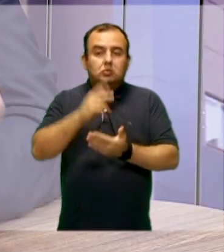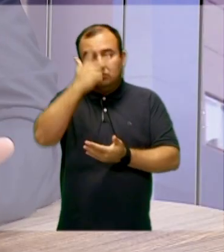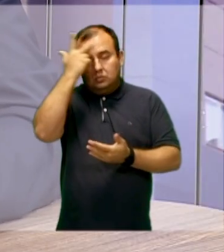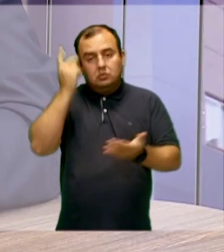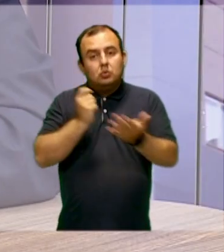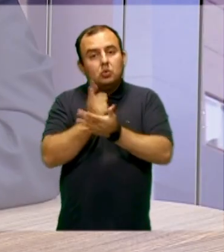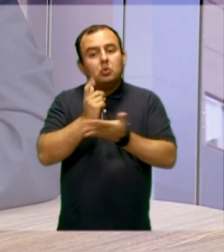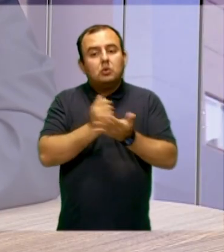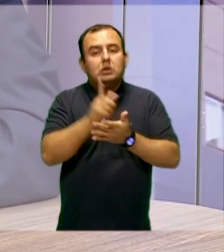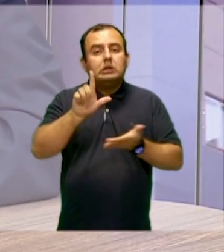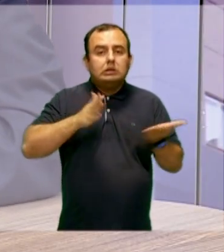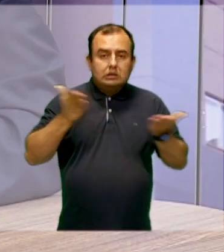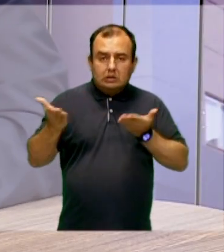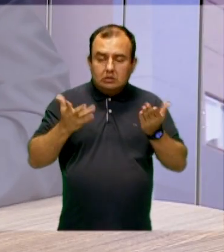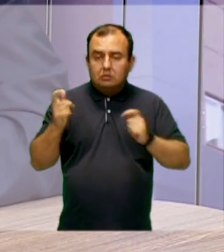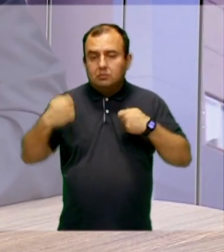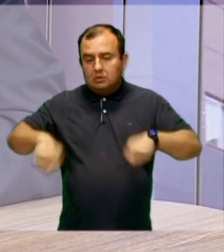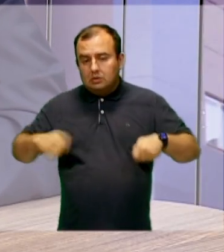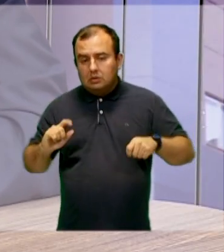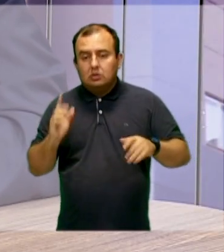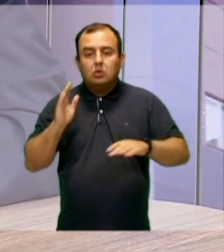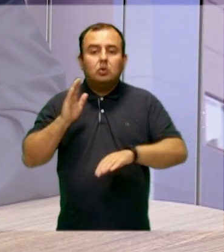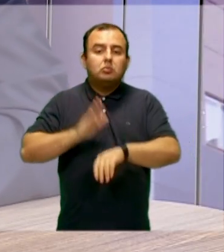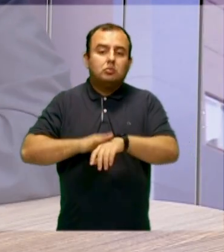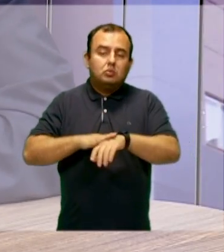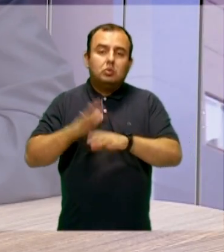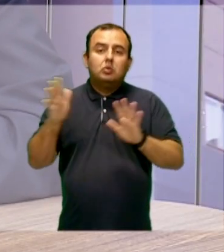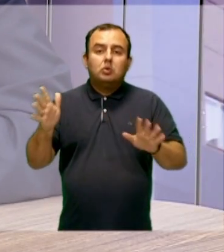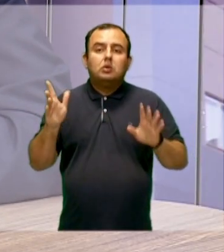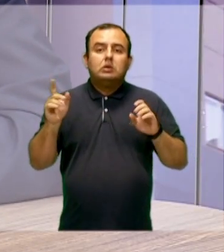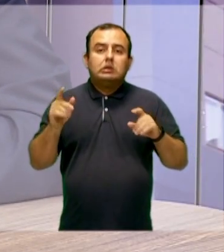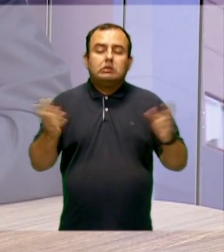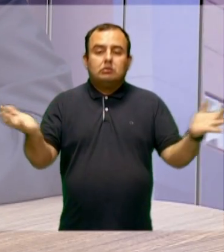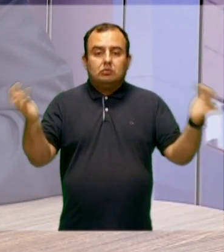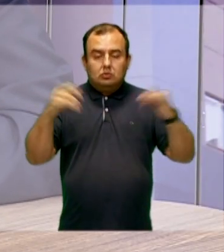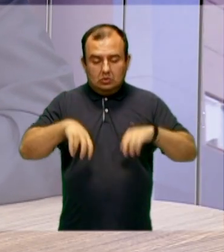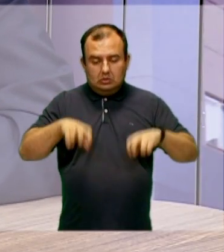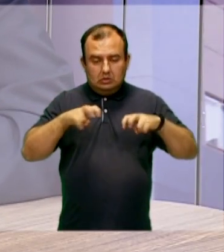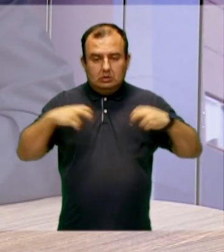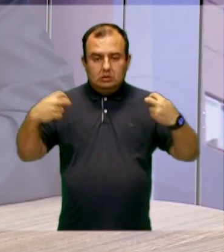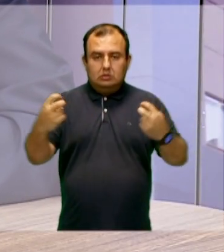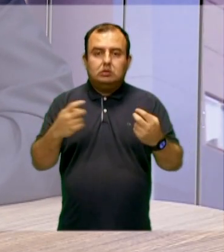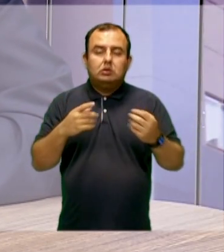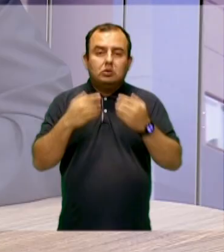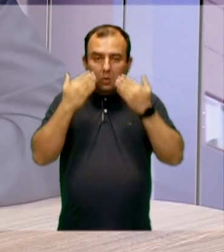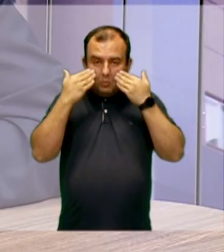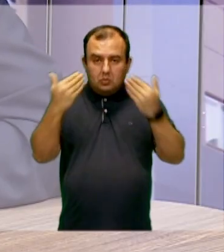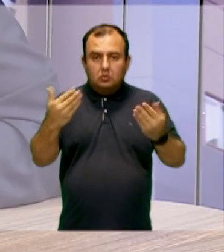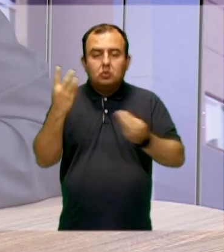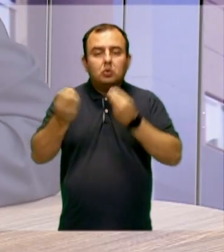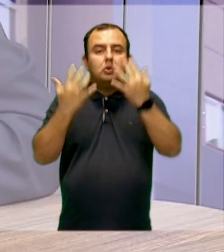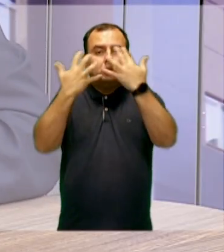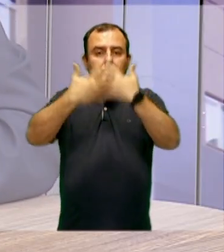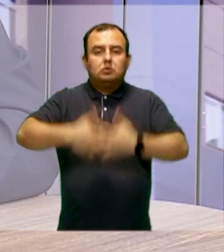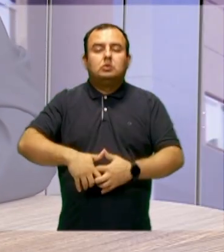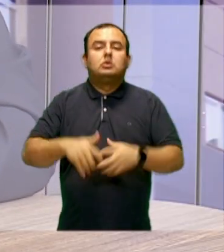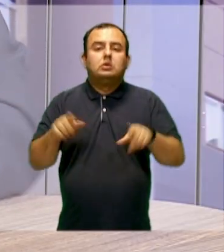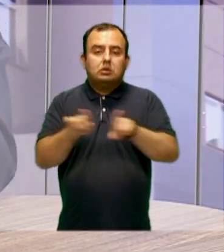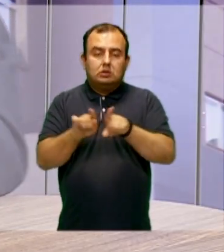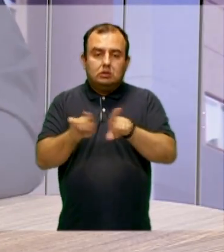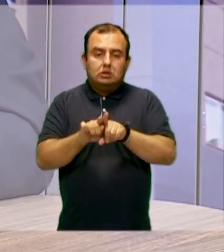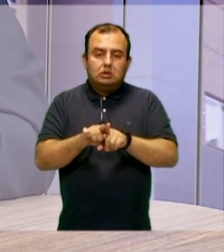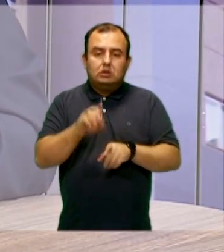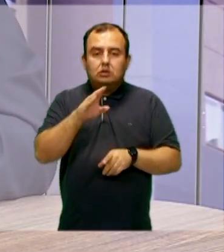comprando, vai fazendo as licitações que precisam, mas chegou um momento que a gente viu que, vamos trazer o pessoal para a mesa, vamos mostrar um pouco como é que funciona a questão